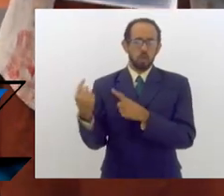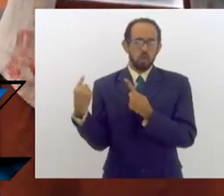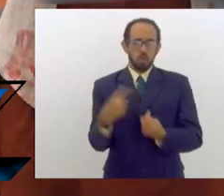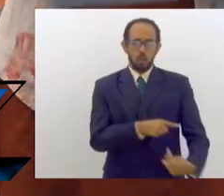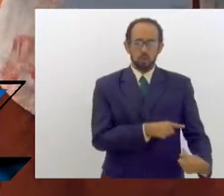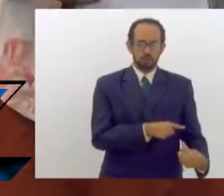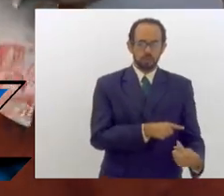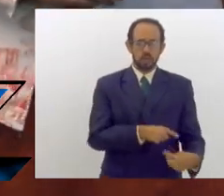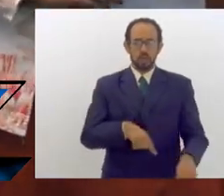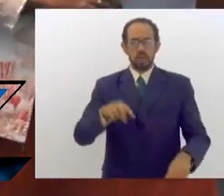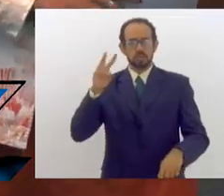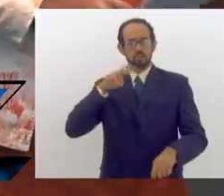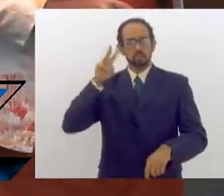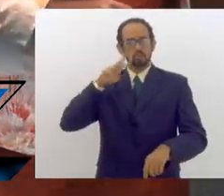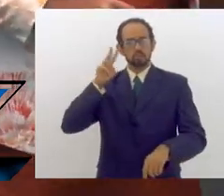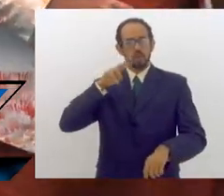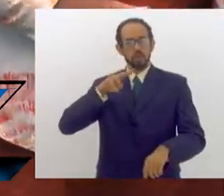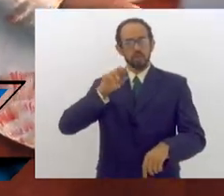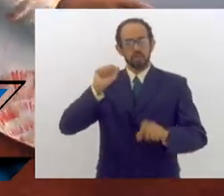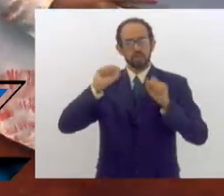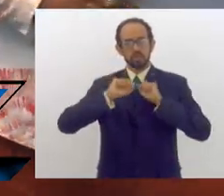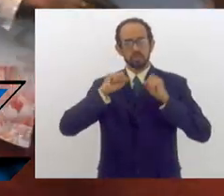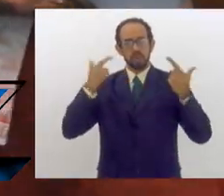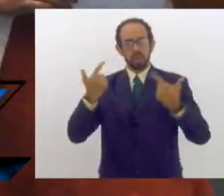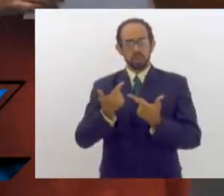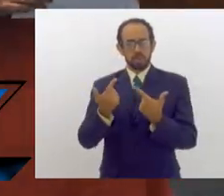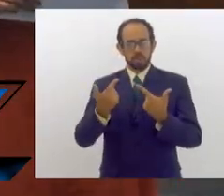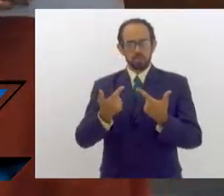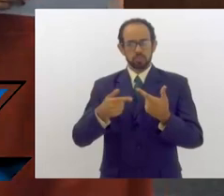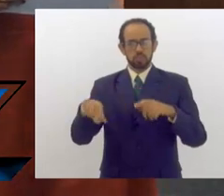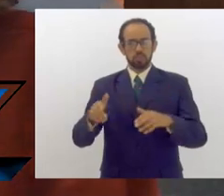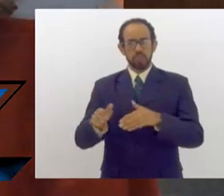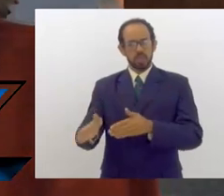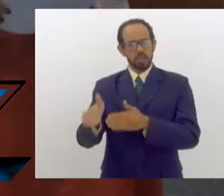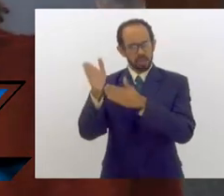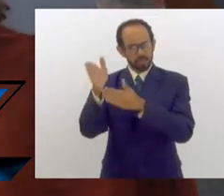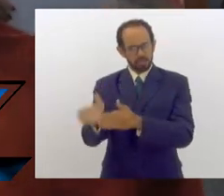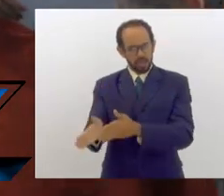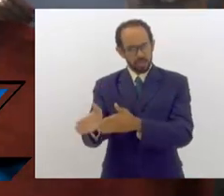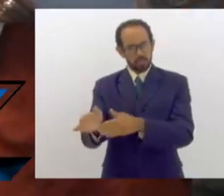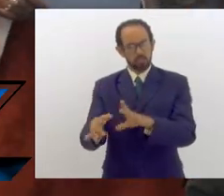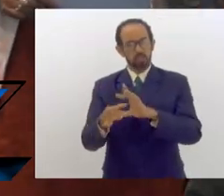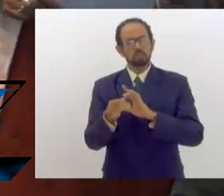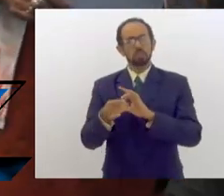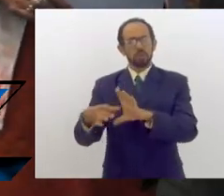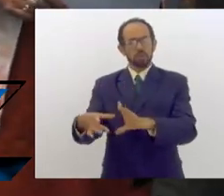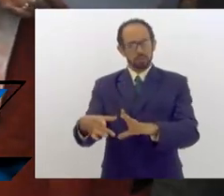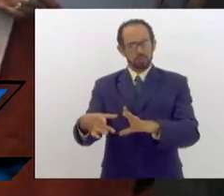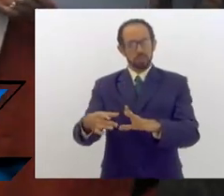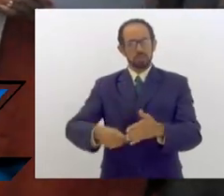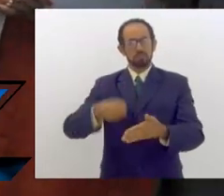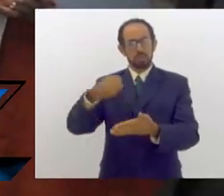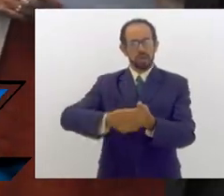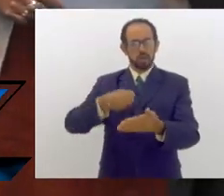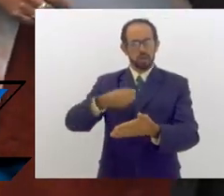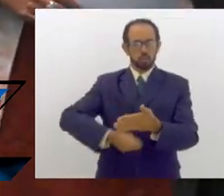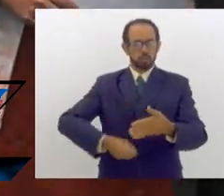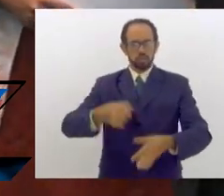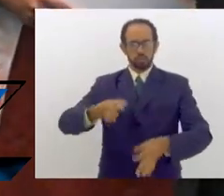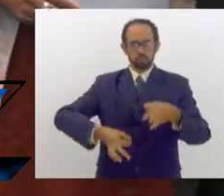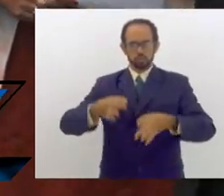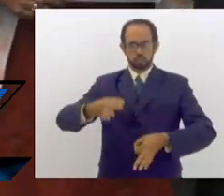Parlamento historicamente comprometido com a democracia comprometido com a luta por Justiça no nosso país